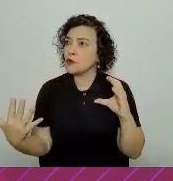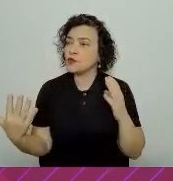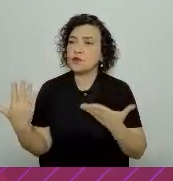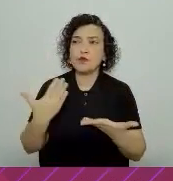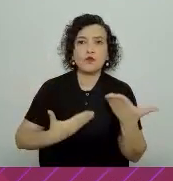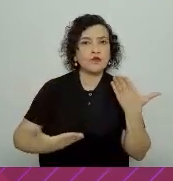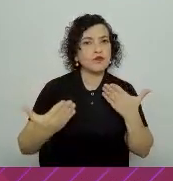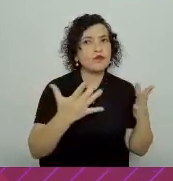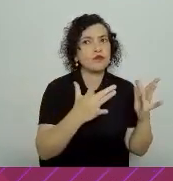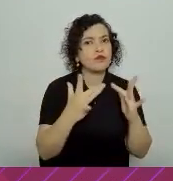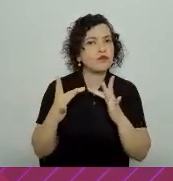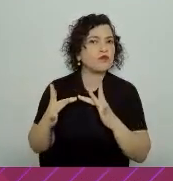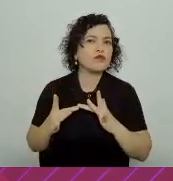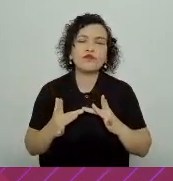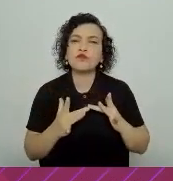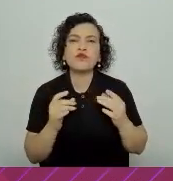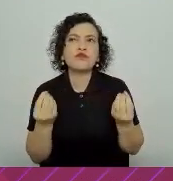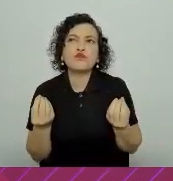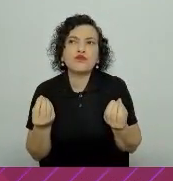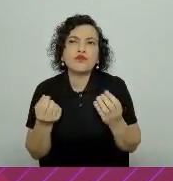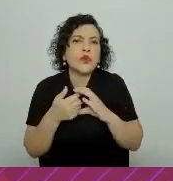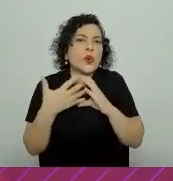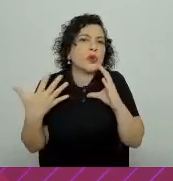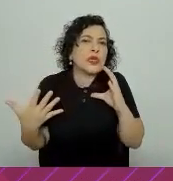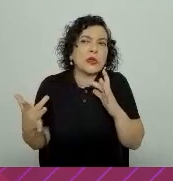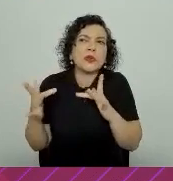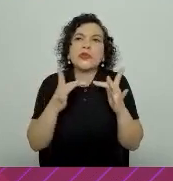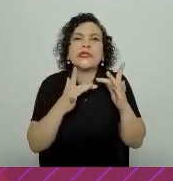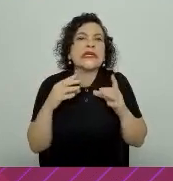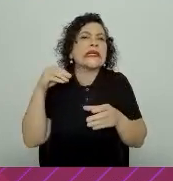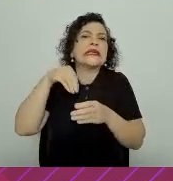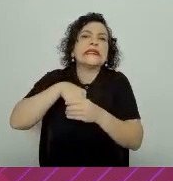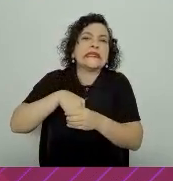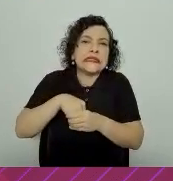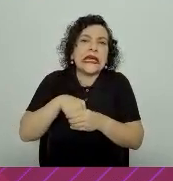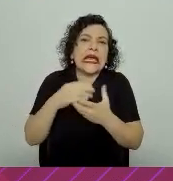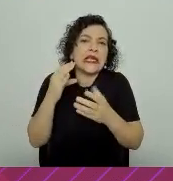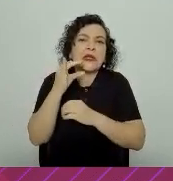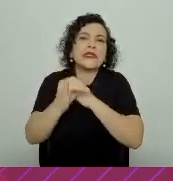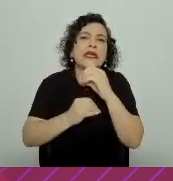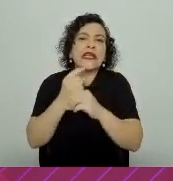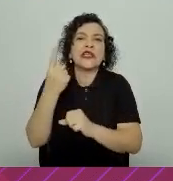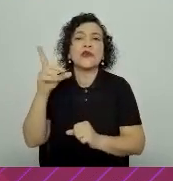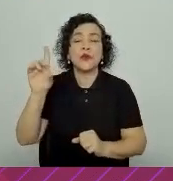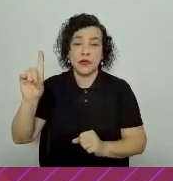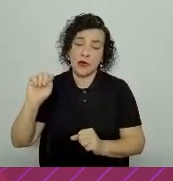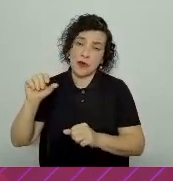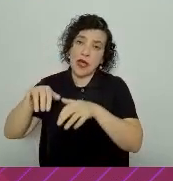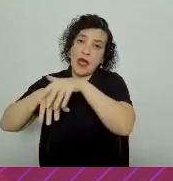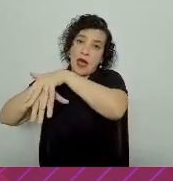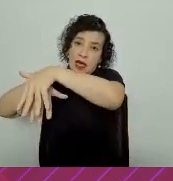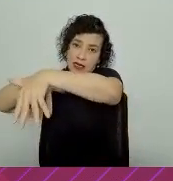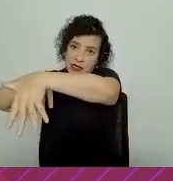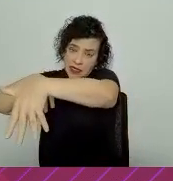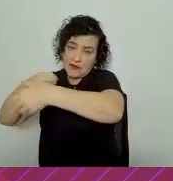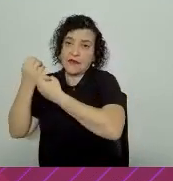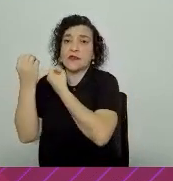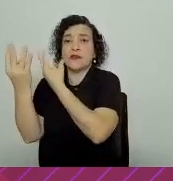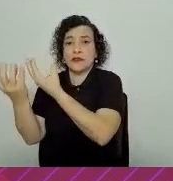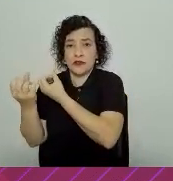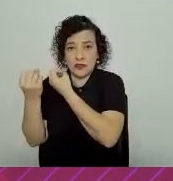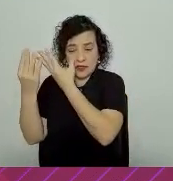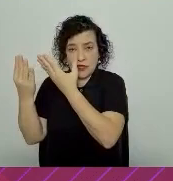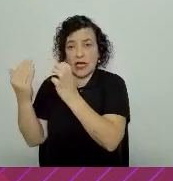que que são as interações e os conteúdos na internet um dele arquivos de dados e Meios modo texto